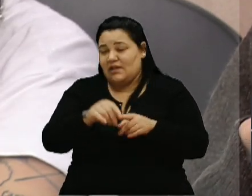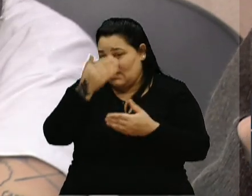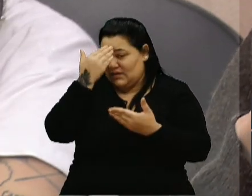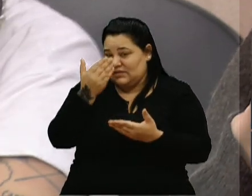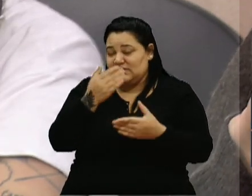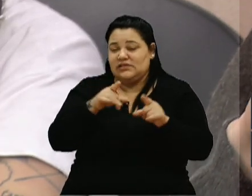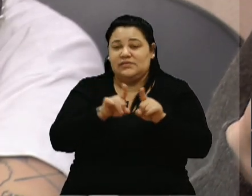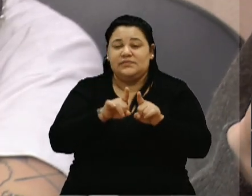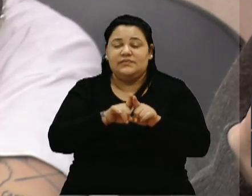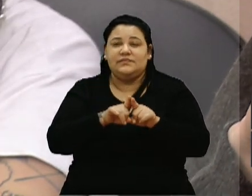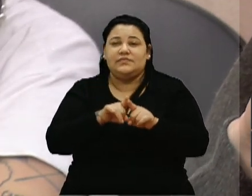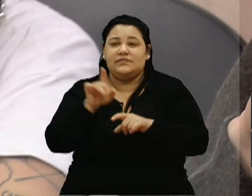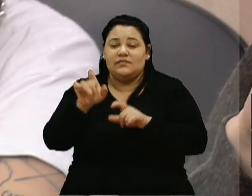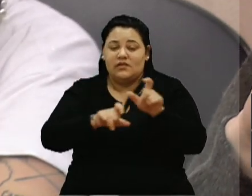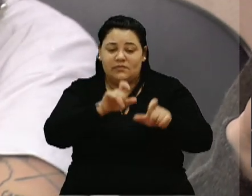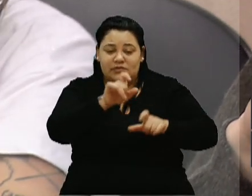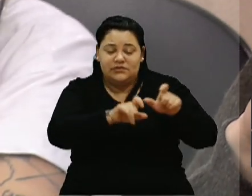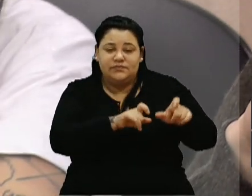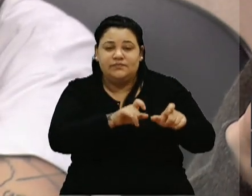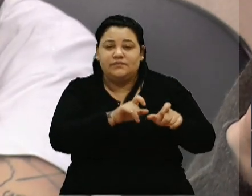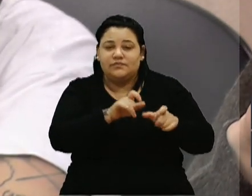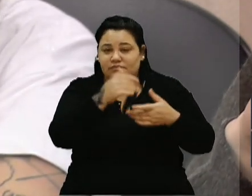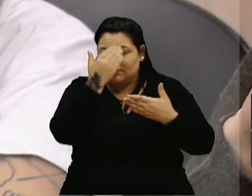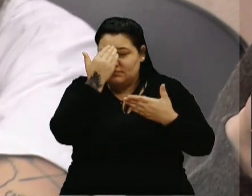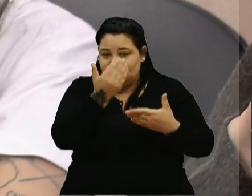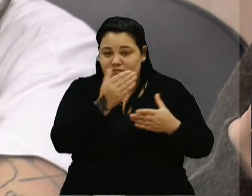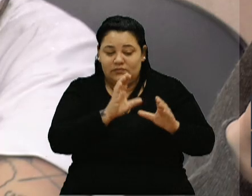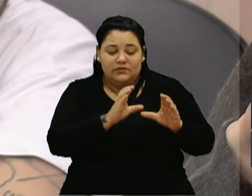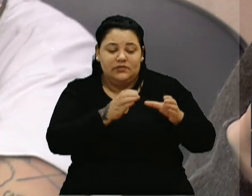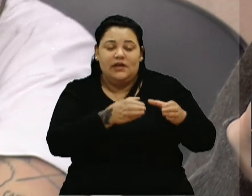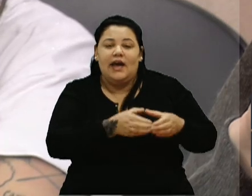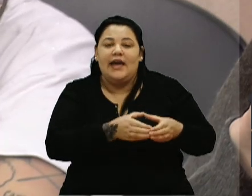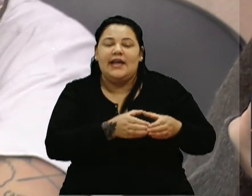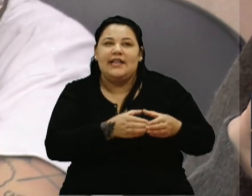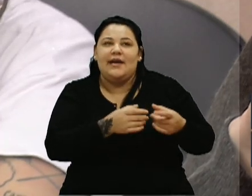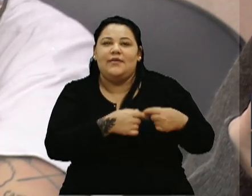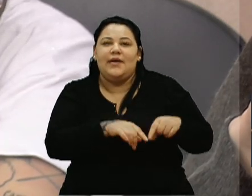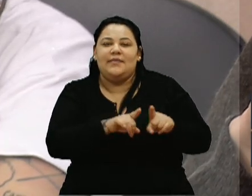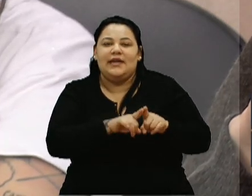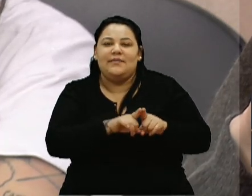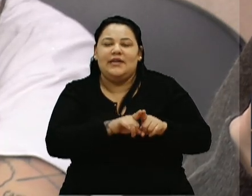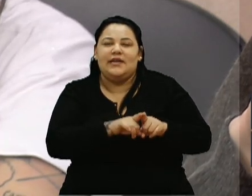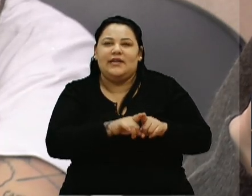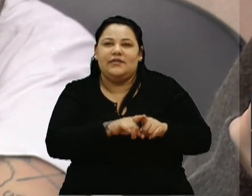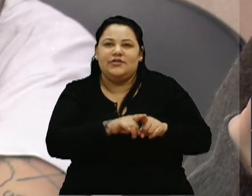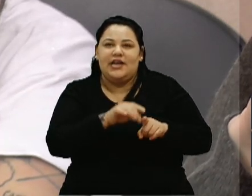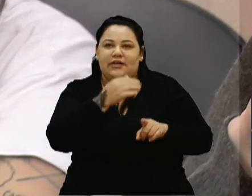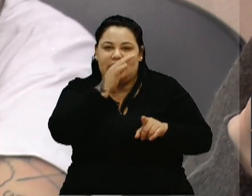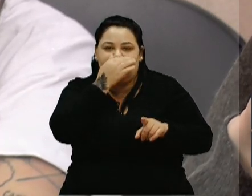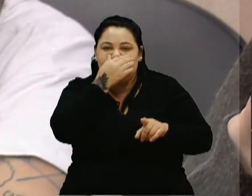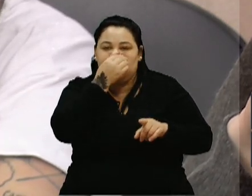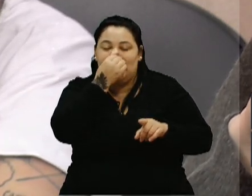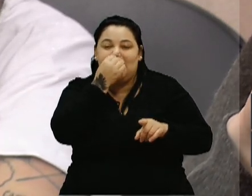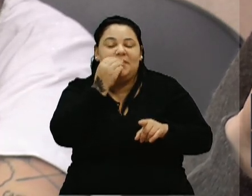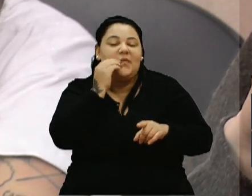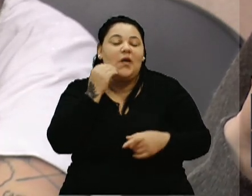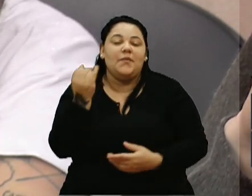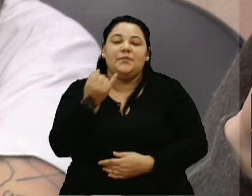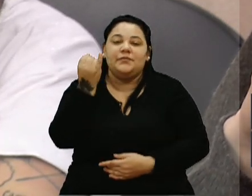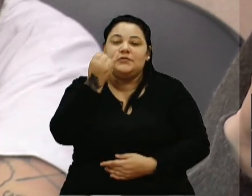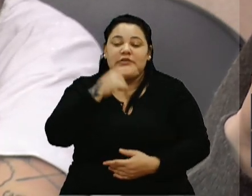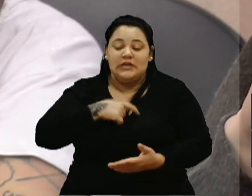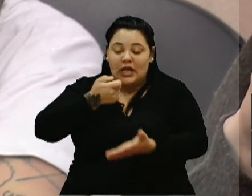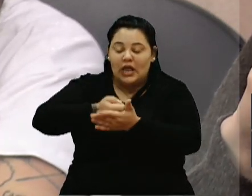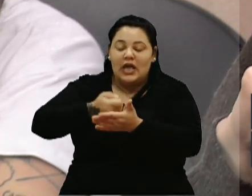pessoal do Renila, do pessoal do Fórum, da Frente Parlamentar, o quanto é importante isso e levar essa luta para